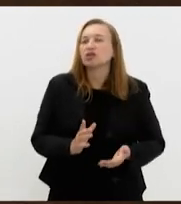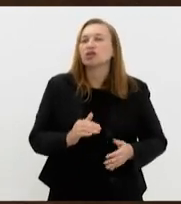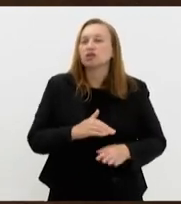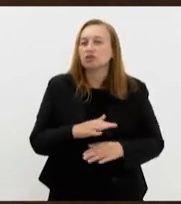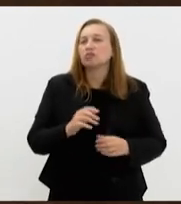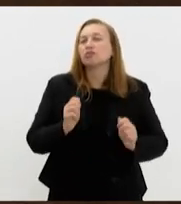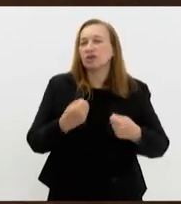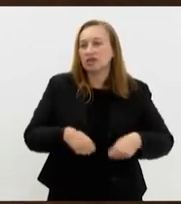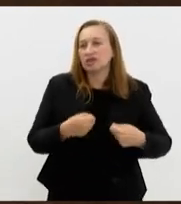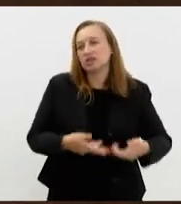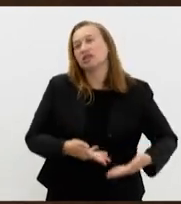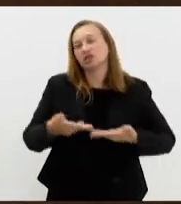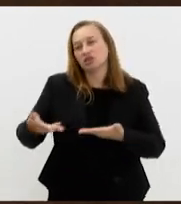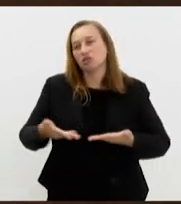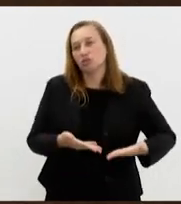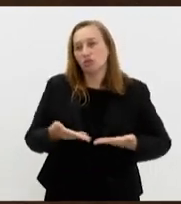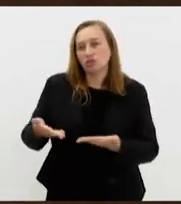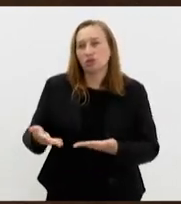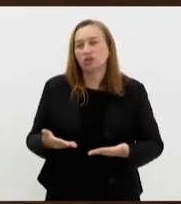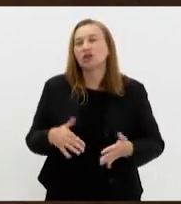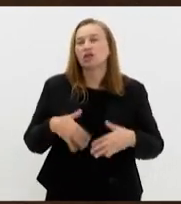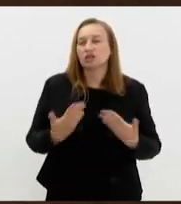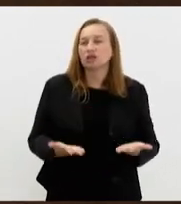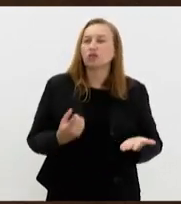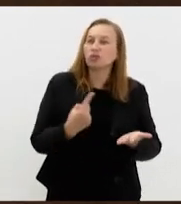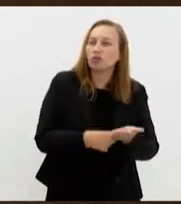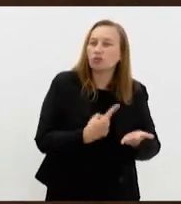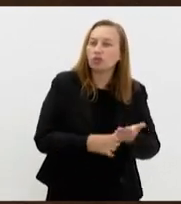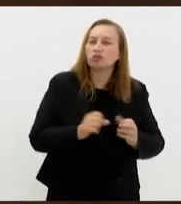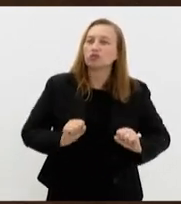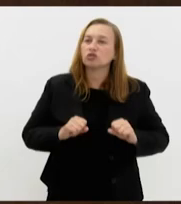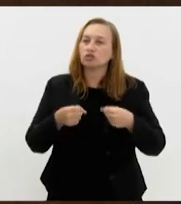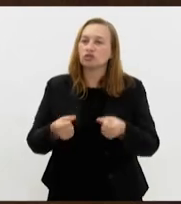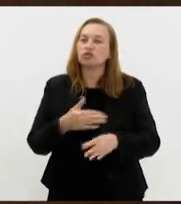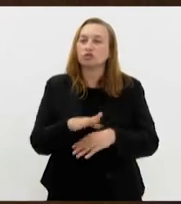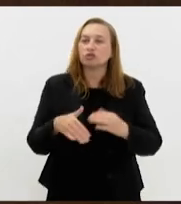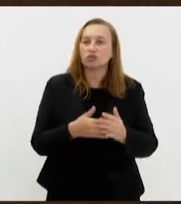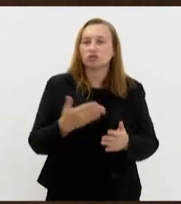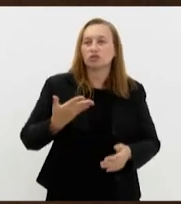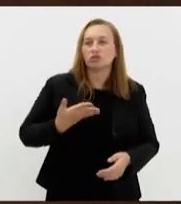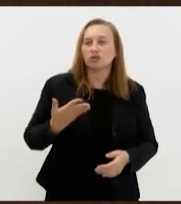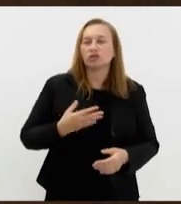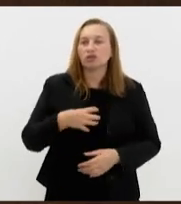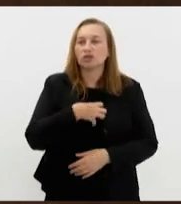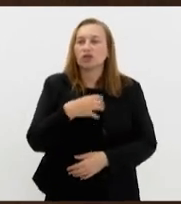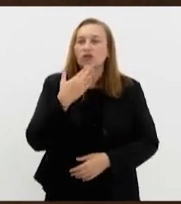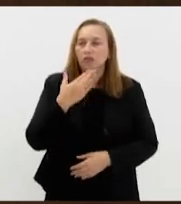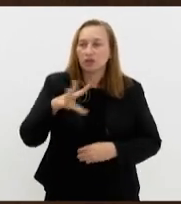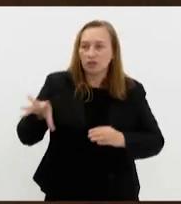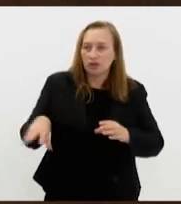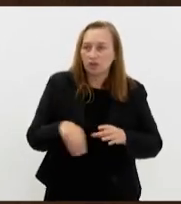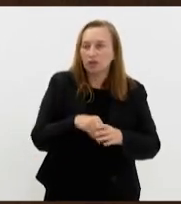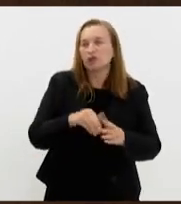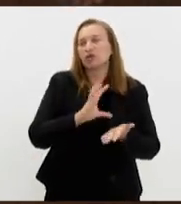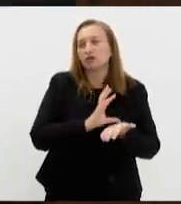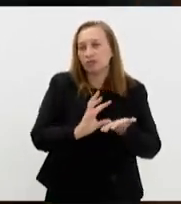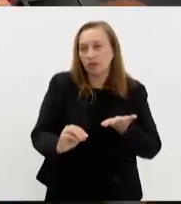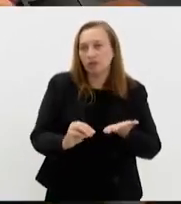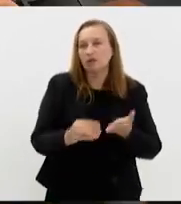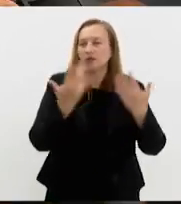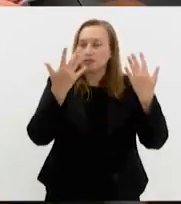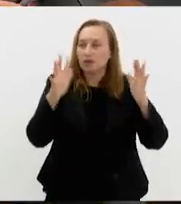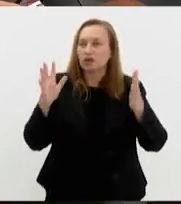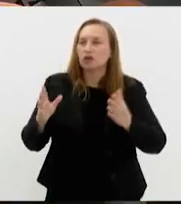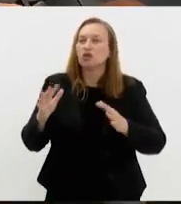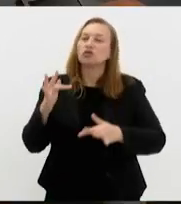serem chamados. Então fica aqui o compromisso, de esforço de todos os colegas nesse sentido, pedir a inclusão em pauta e mais uma vez saudar aos